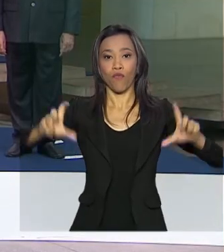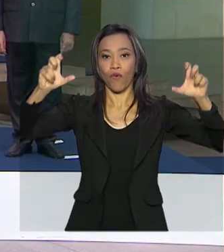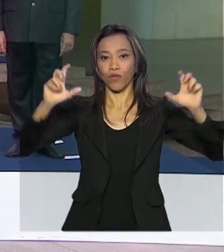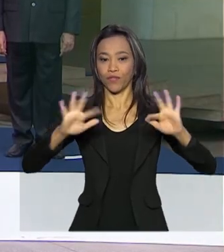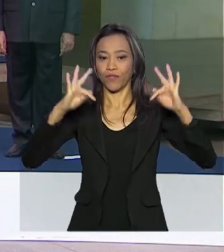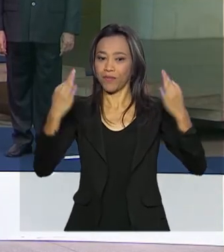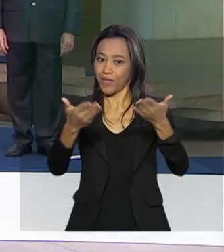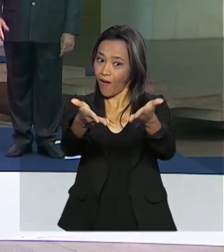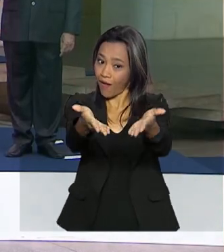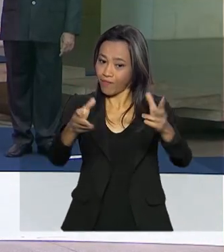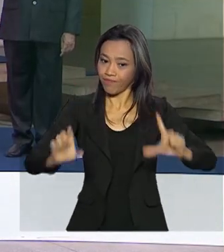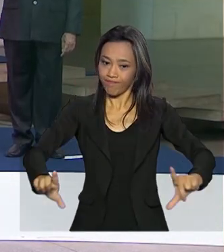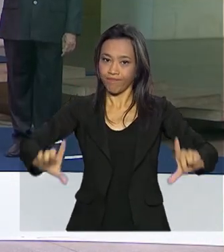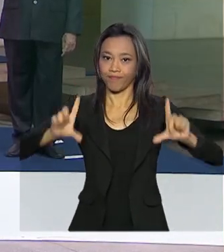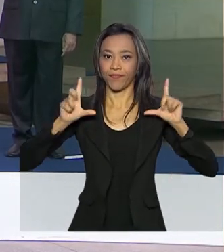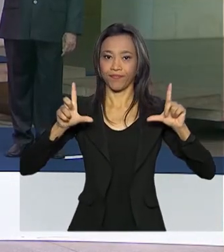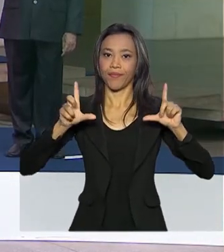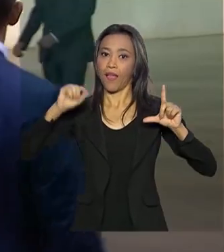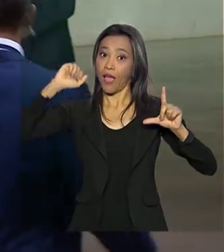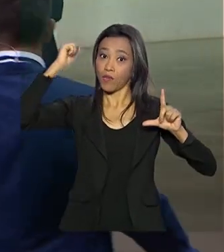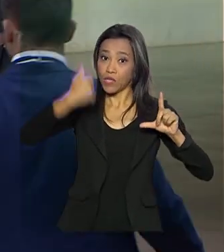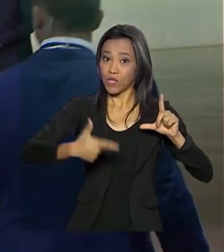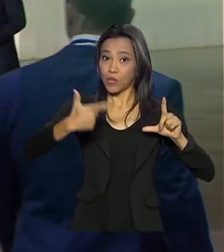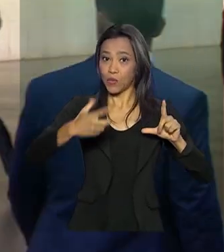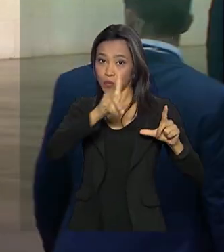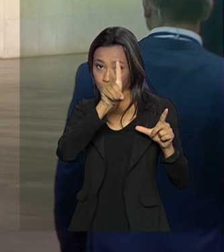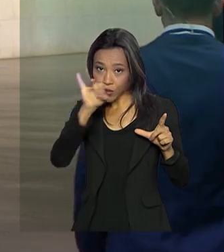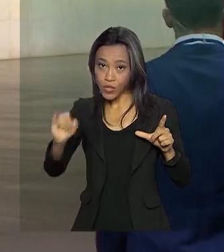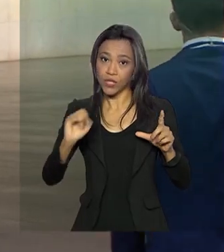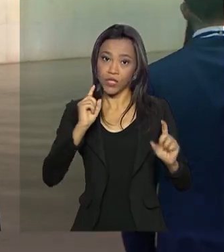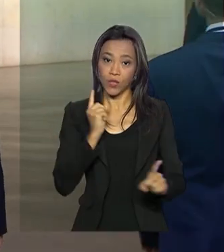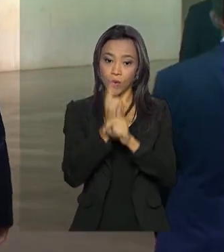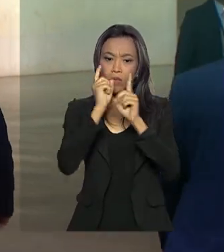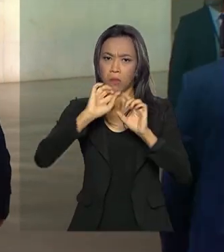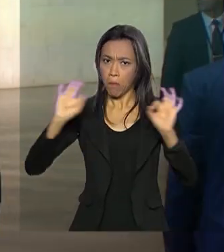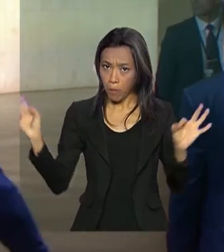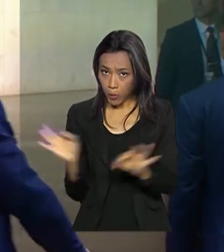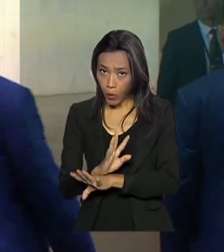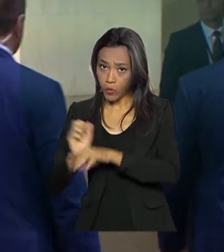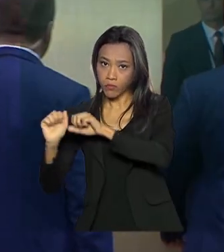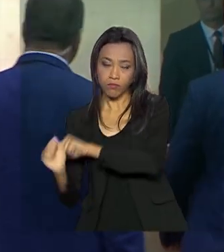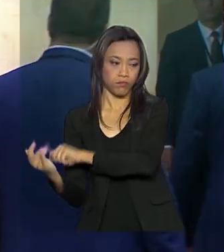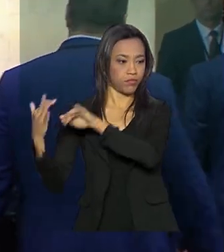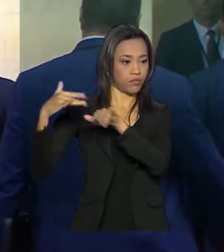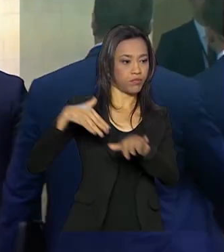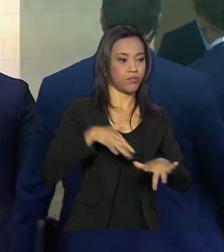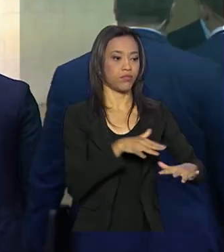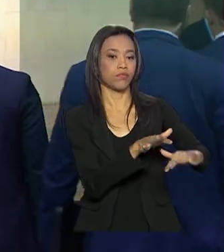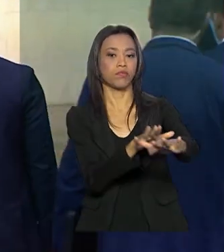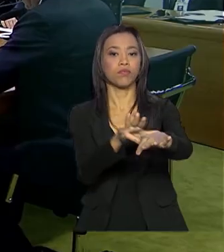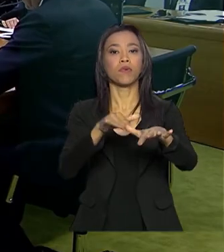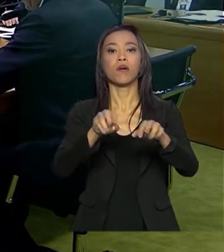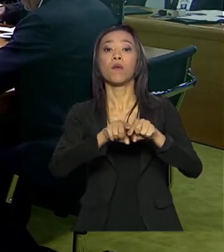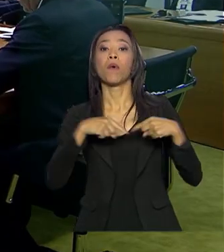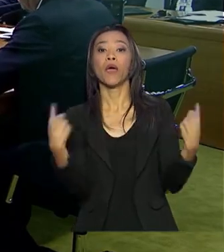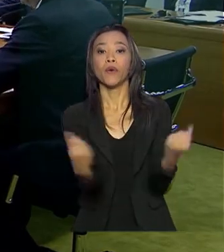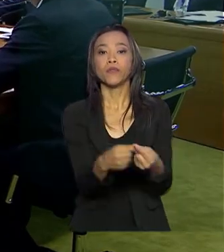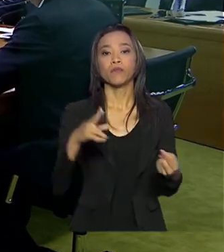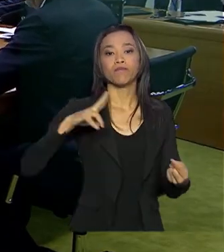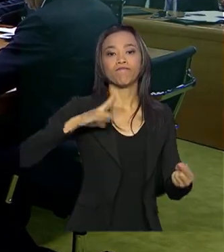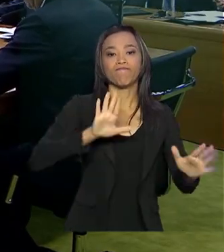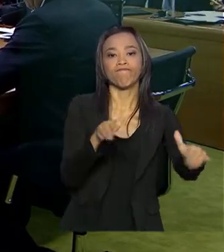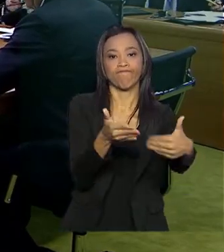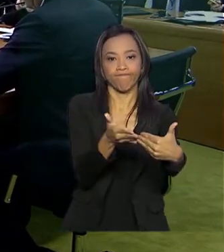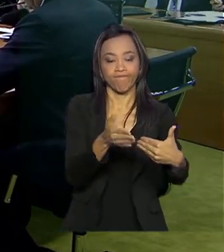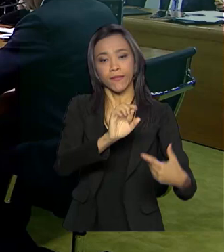compromisso deste segundo dia de cúpula depois dela os líderes entrarão para uma sessão fechada em seguida o